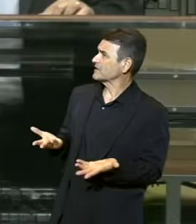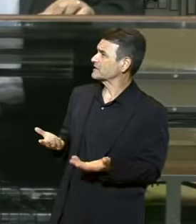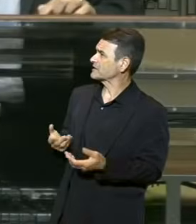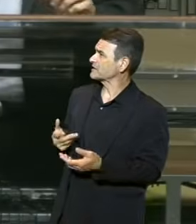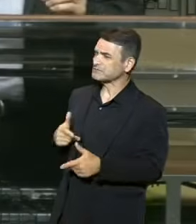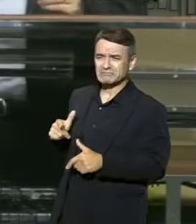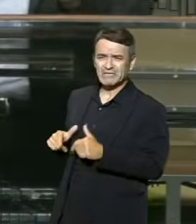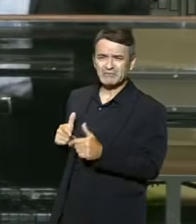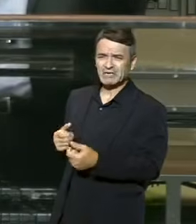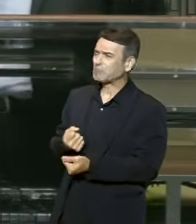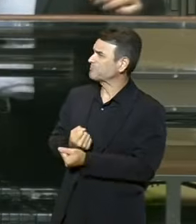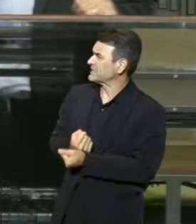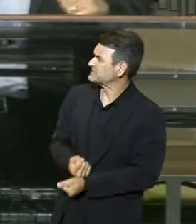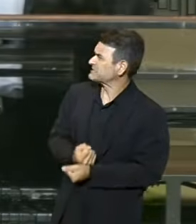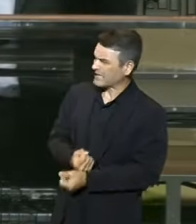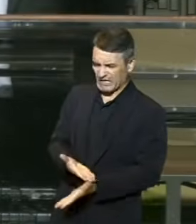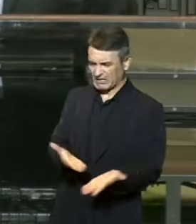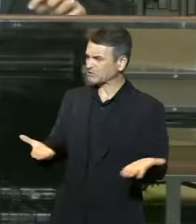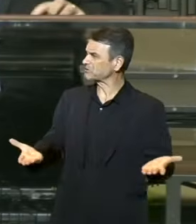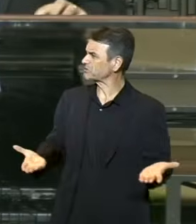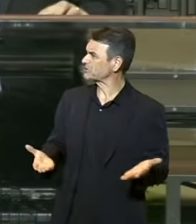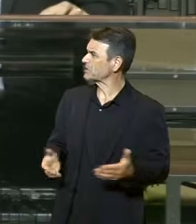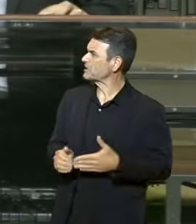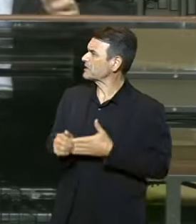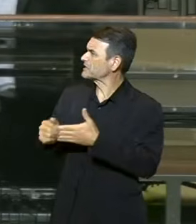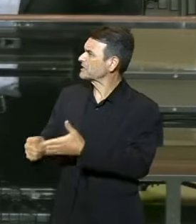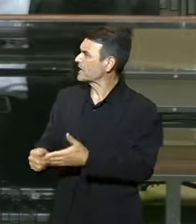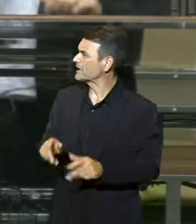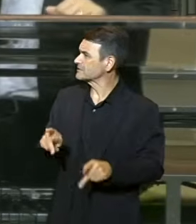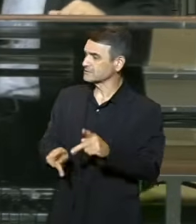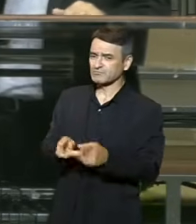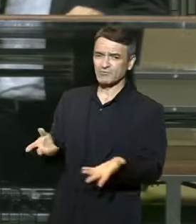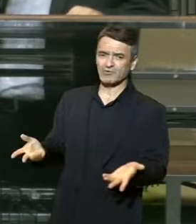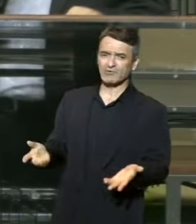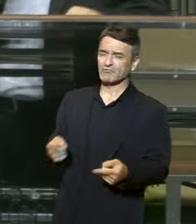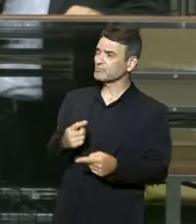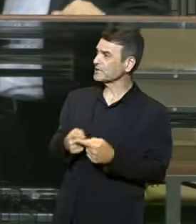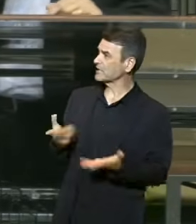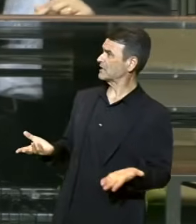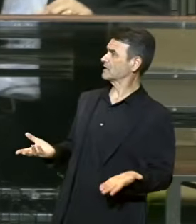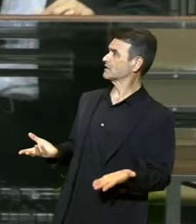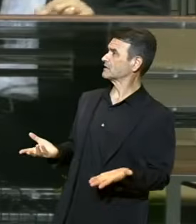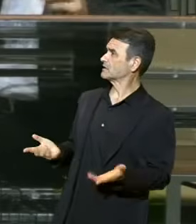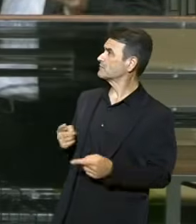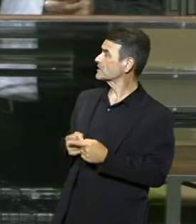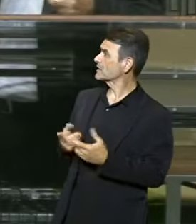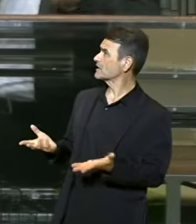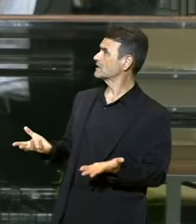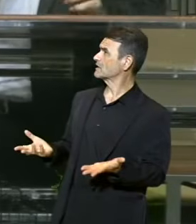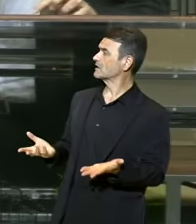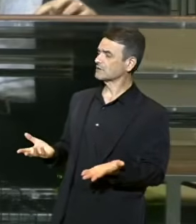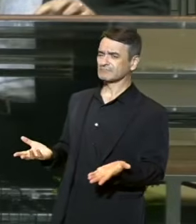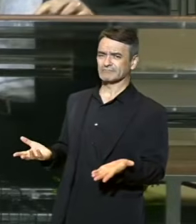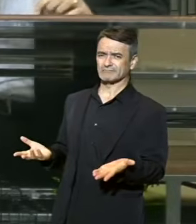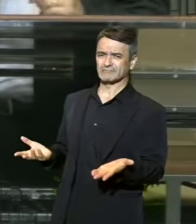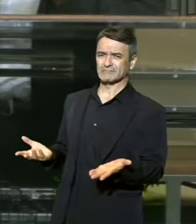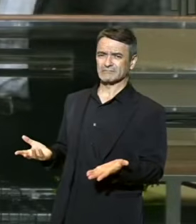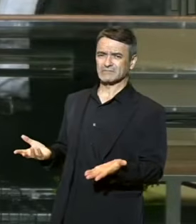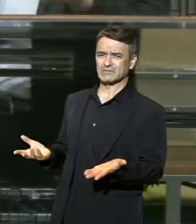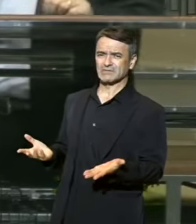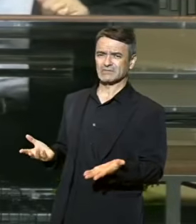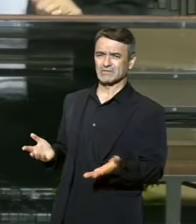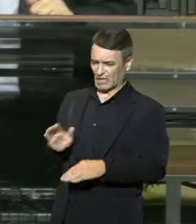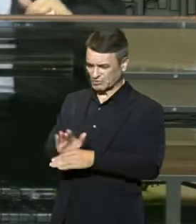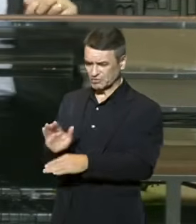povo? Eu não fiz esse povo, não dei a luz a essa gente. Por que me pedes que faça como uma babá e os carregue no colo